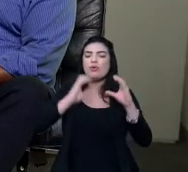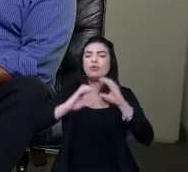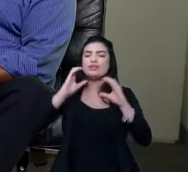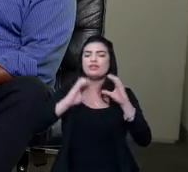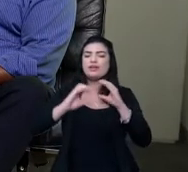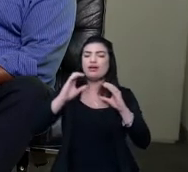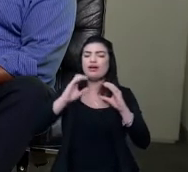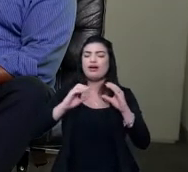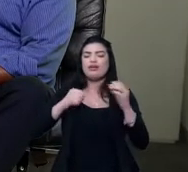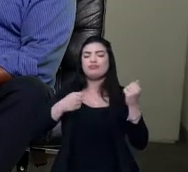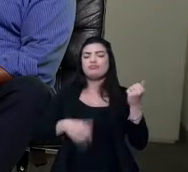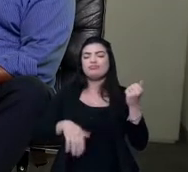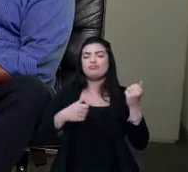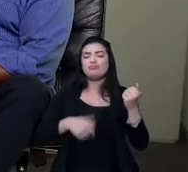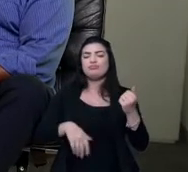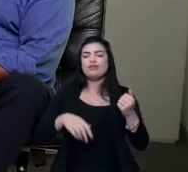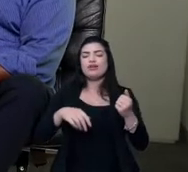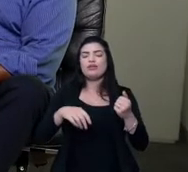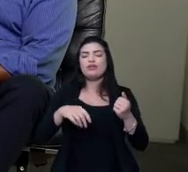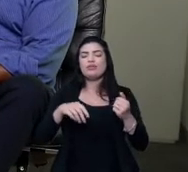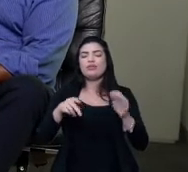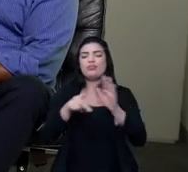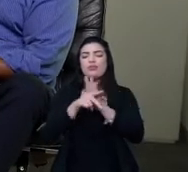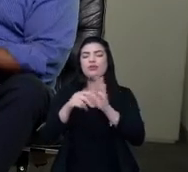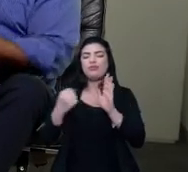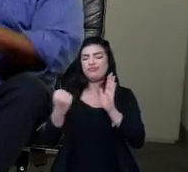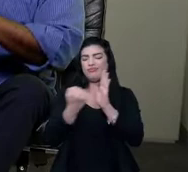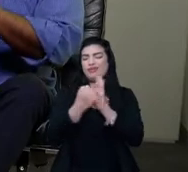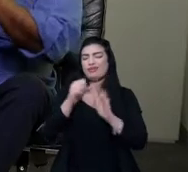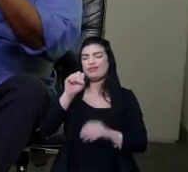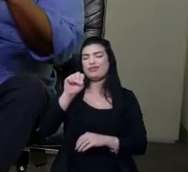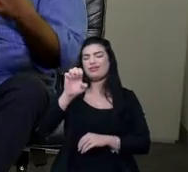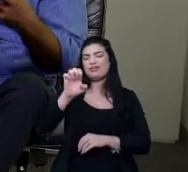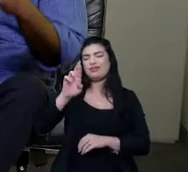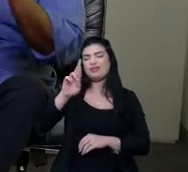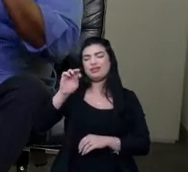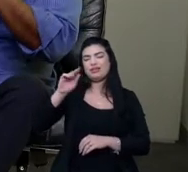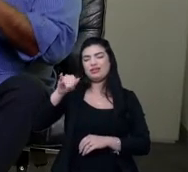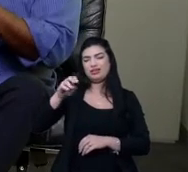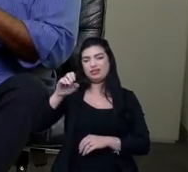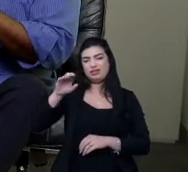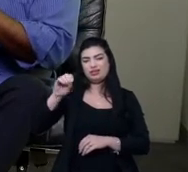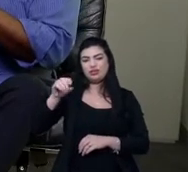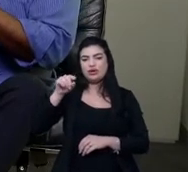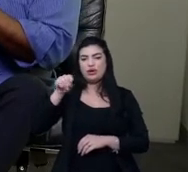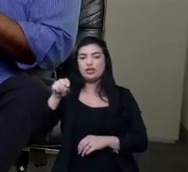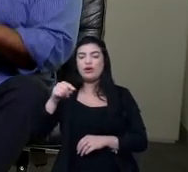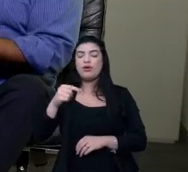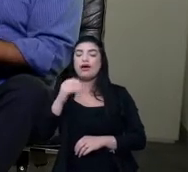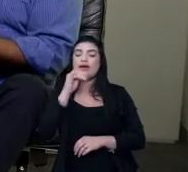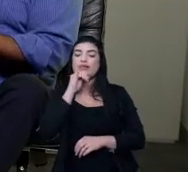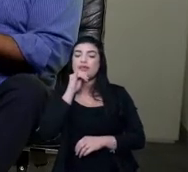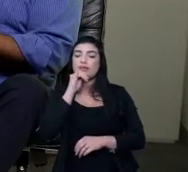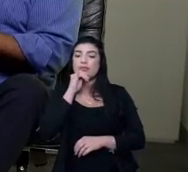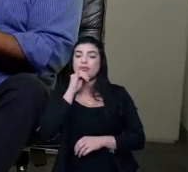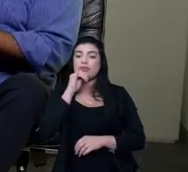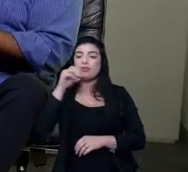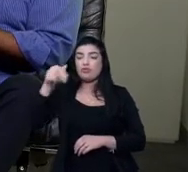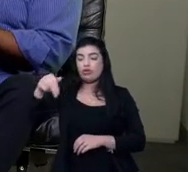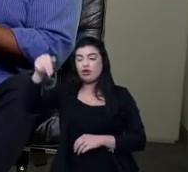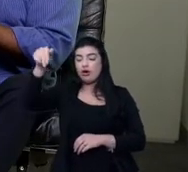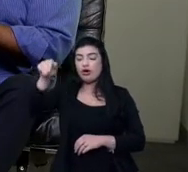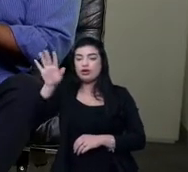te influenciam na sua produção. Ok. O sertão é um sentido mais amplo, né? O Nordeste é aquela coisa da região. Mas isso